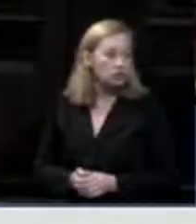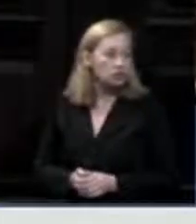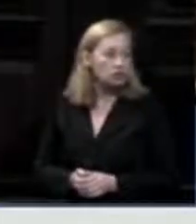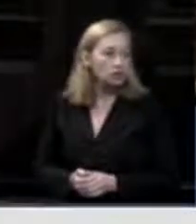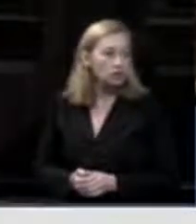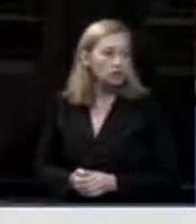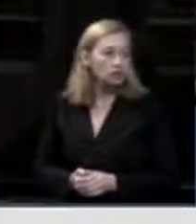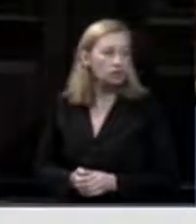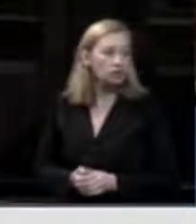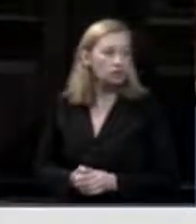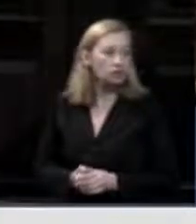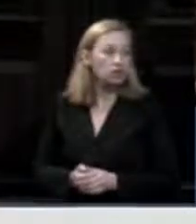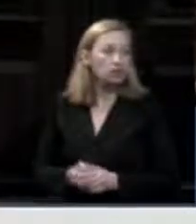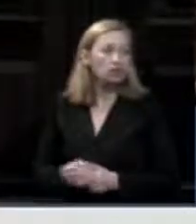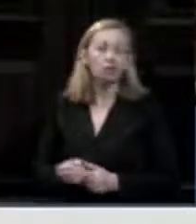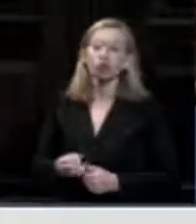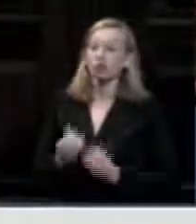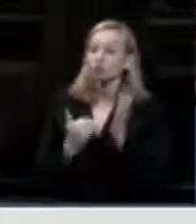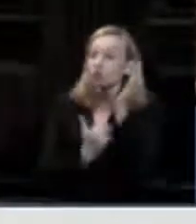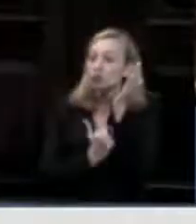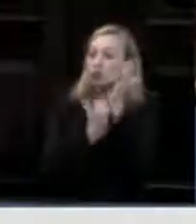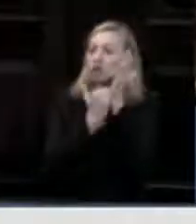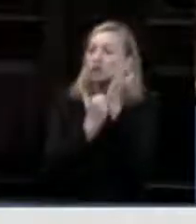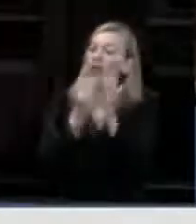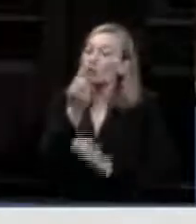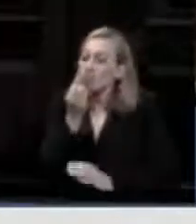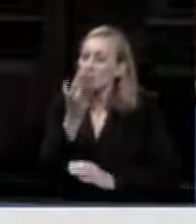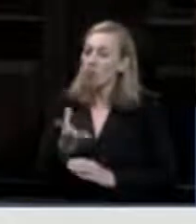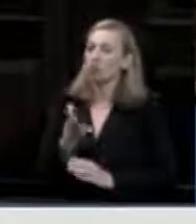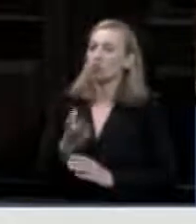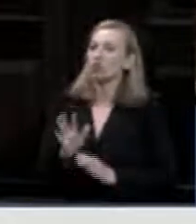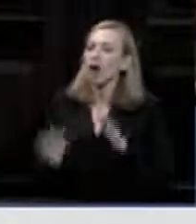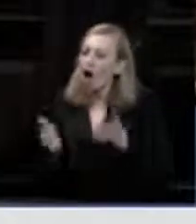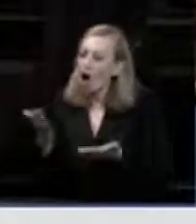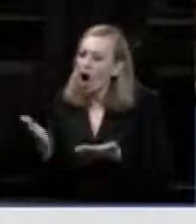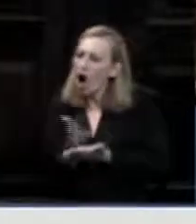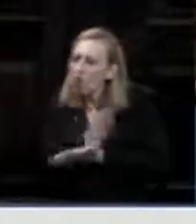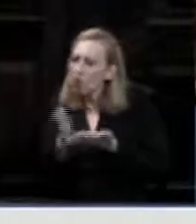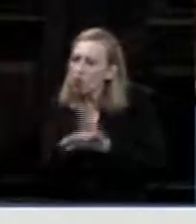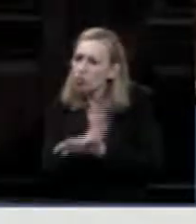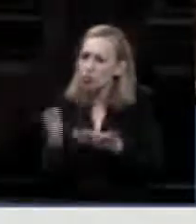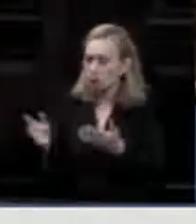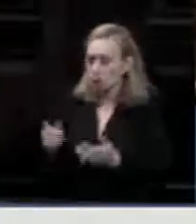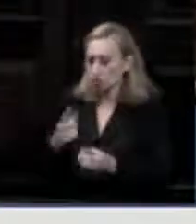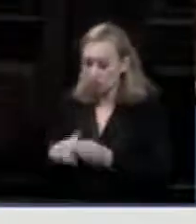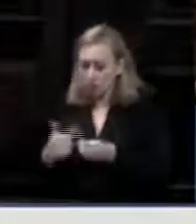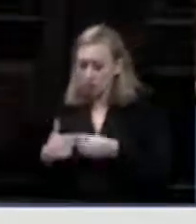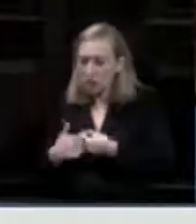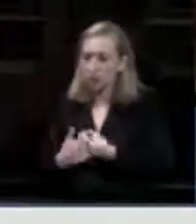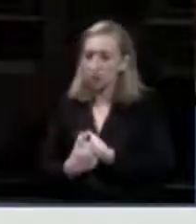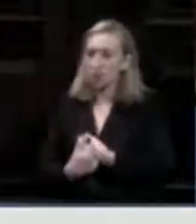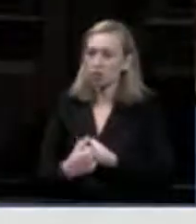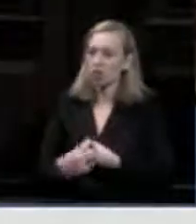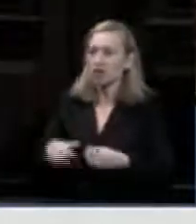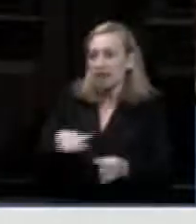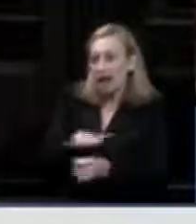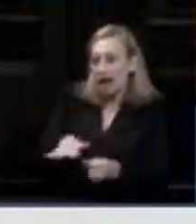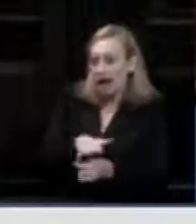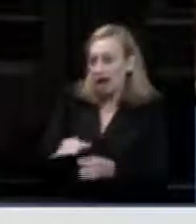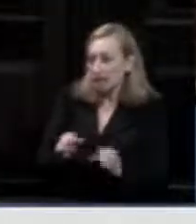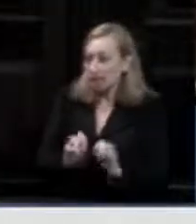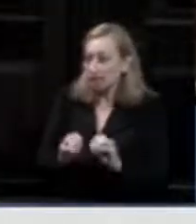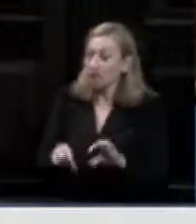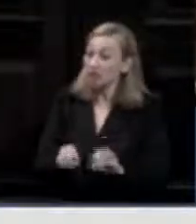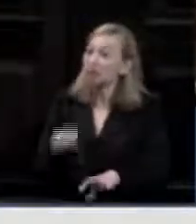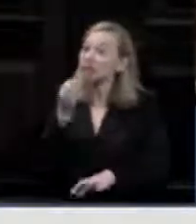da meta, o que nos dá esperança. Alguns municípios têm cumprido com o seu papel, coisa que o estado não vem